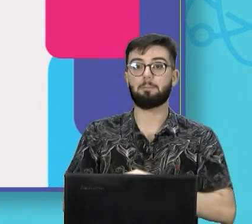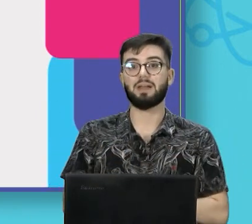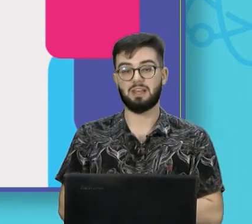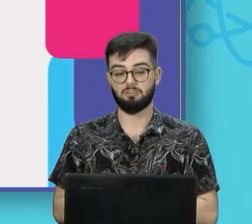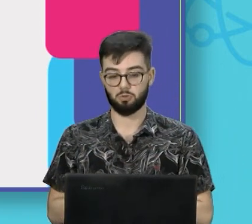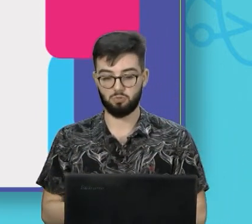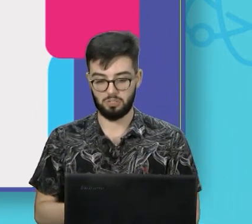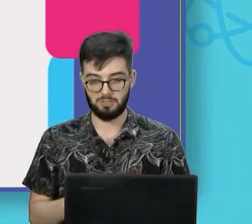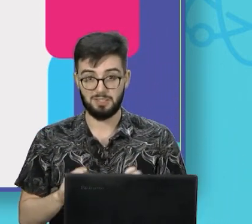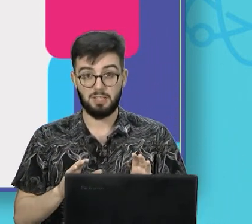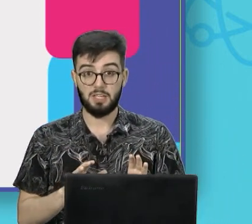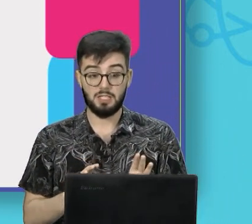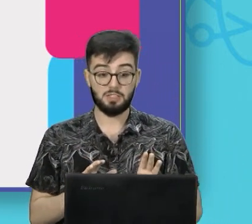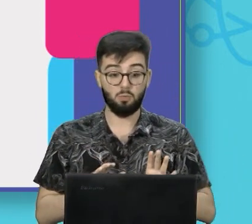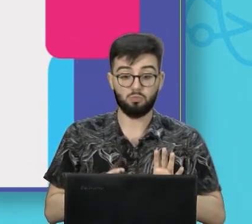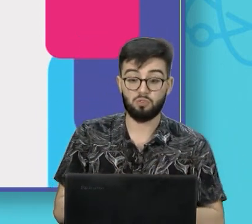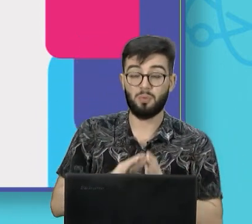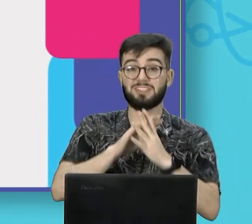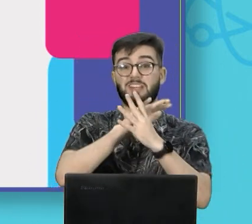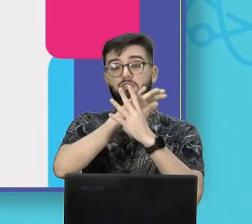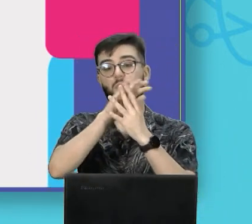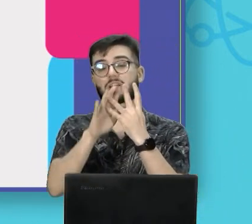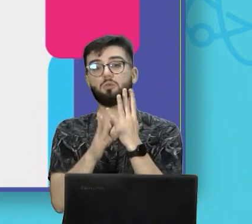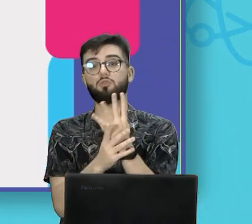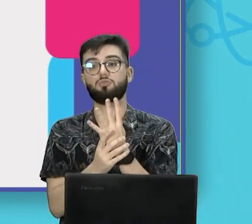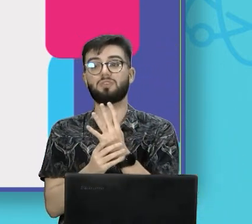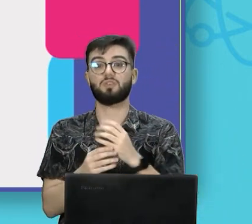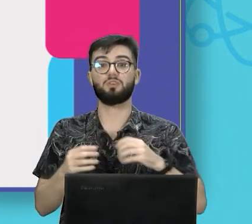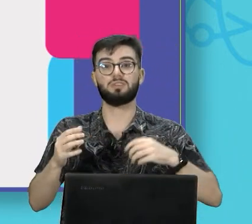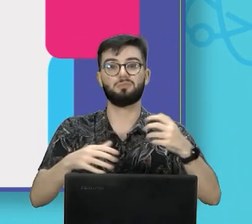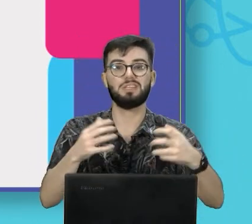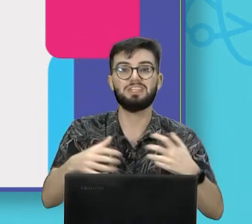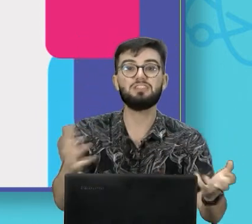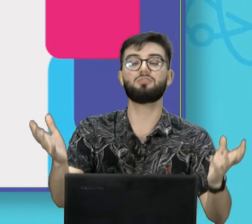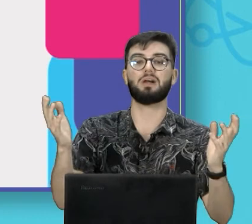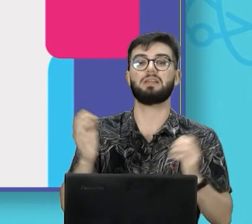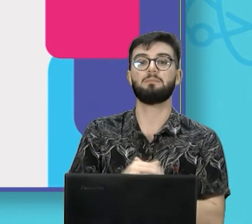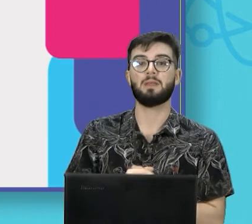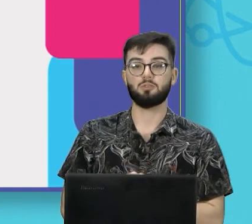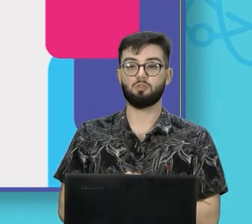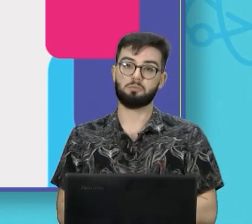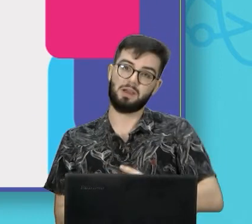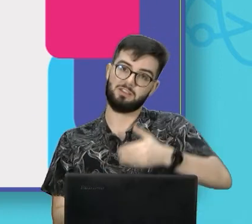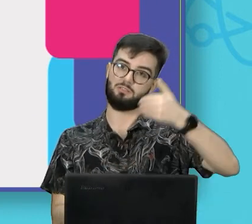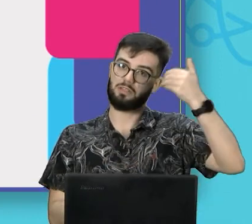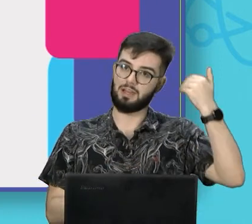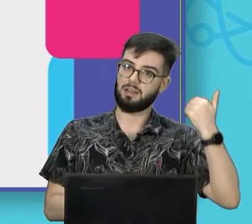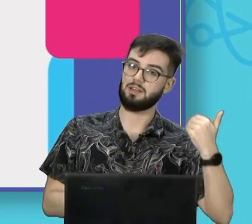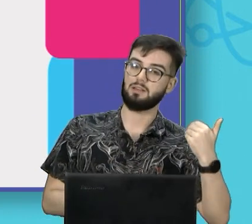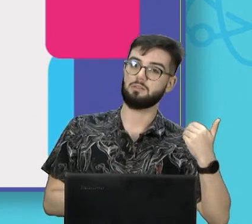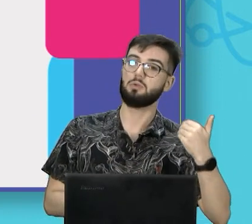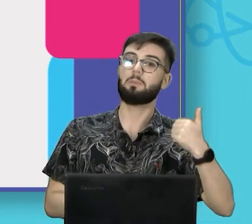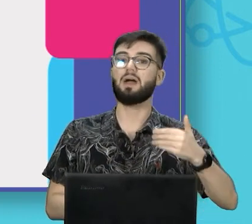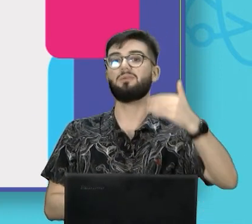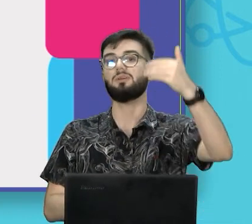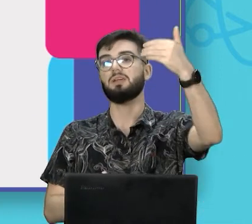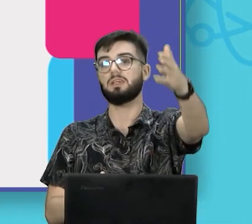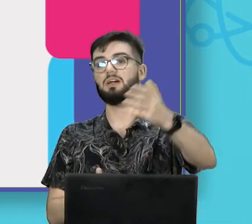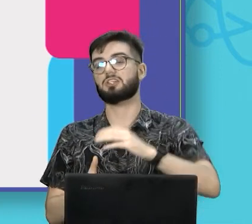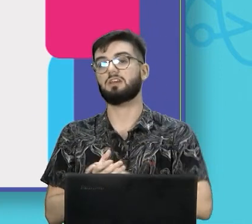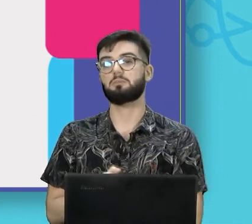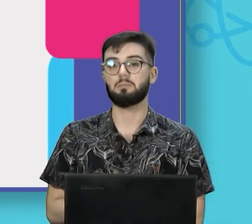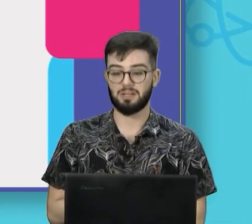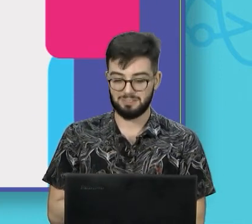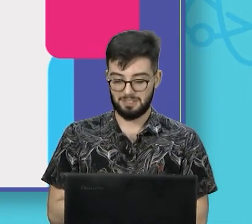que aparelha vão todos eles então são essas quatro construções do início ali no nosso país vai dar do